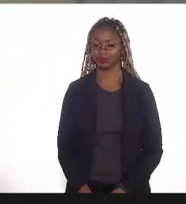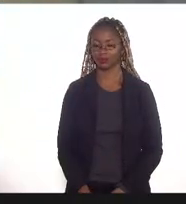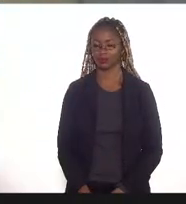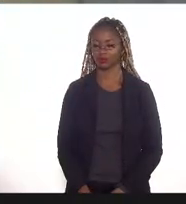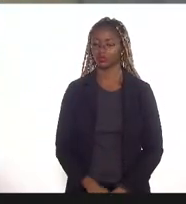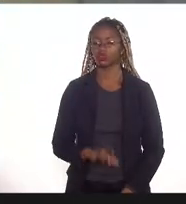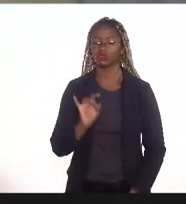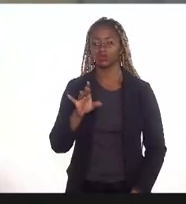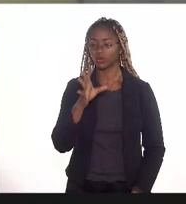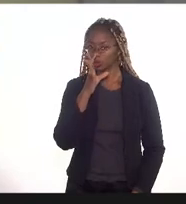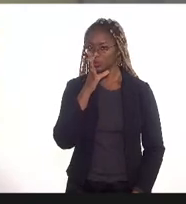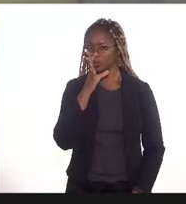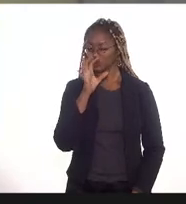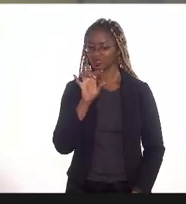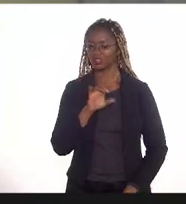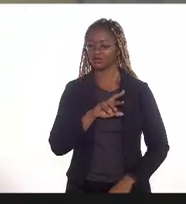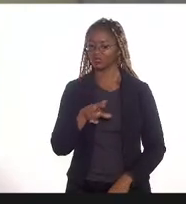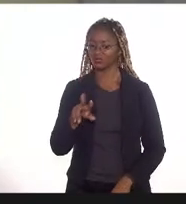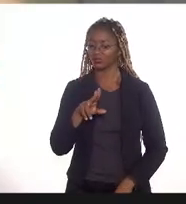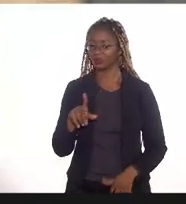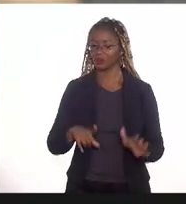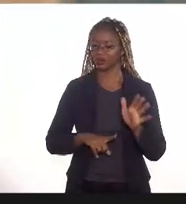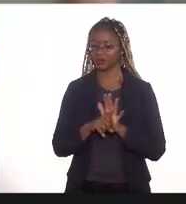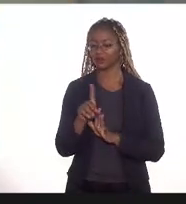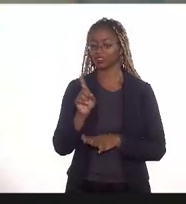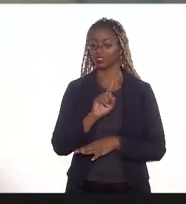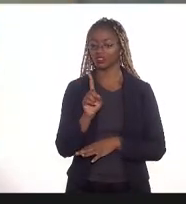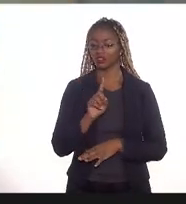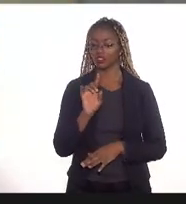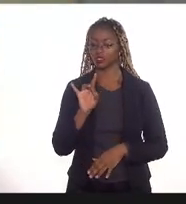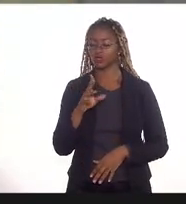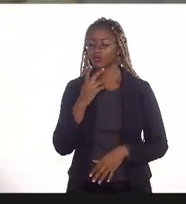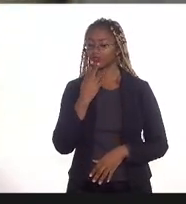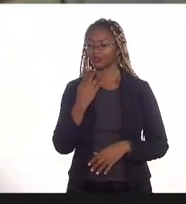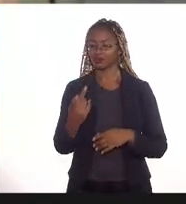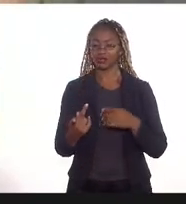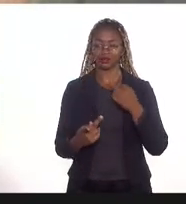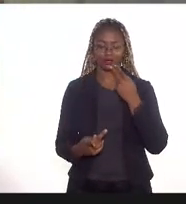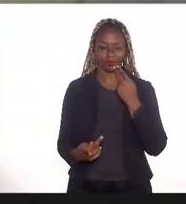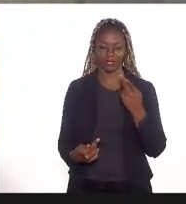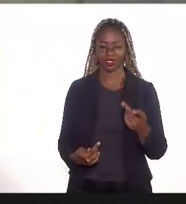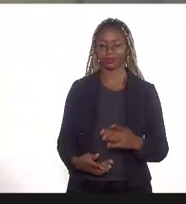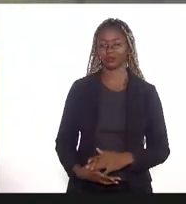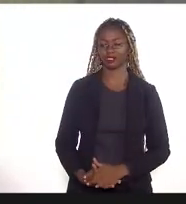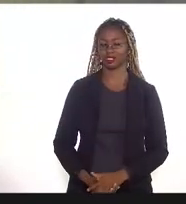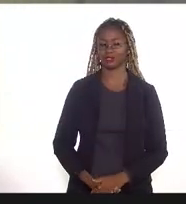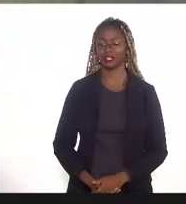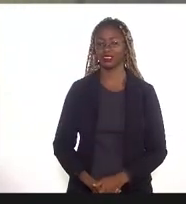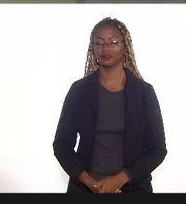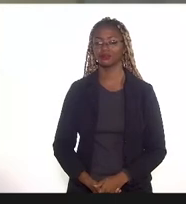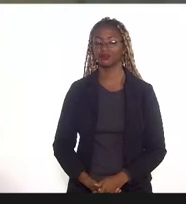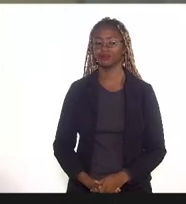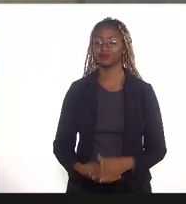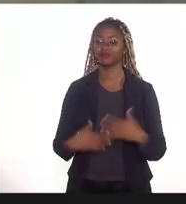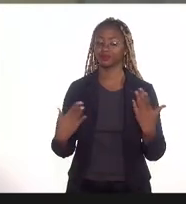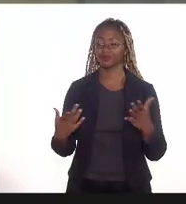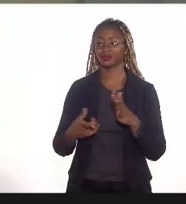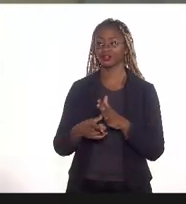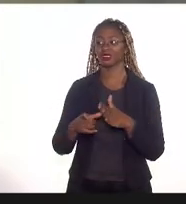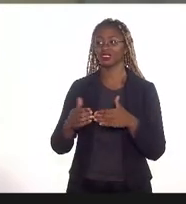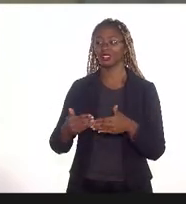só uma observação, não estou lhe perguntando, só estou fazendo essa observação. Eu queria, antes de